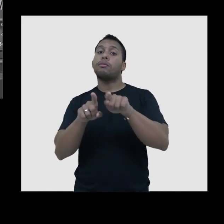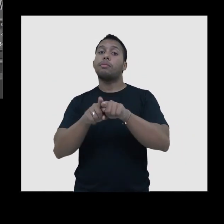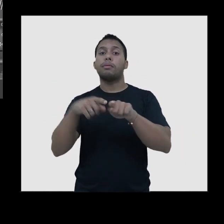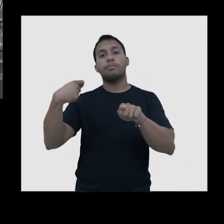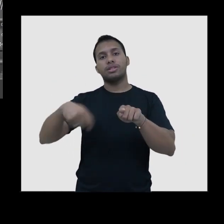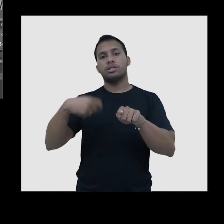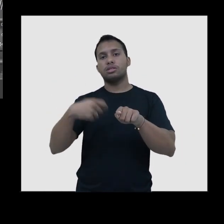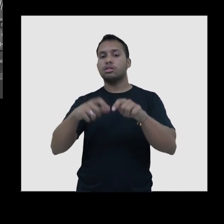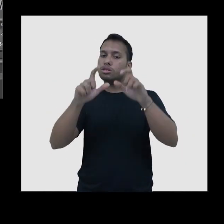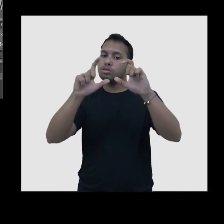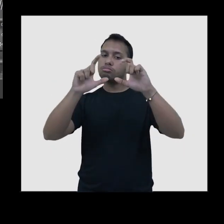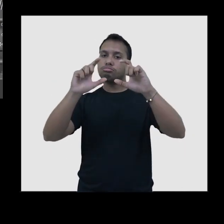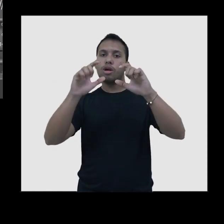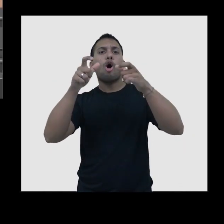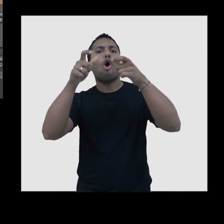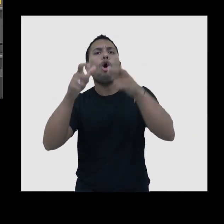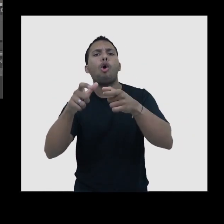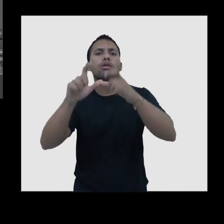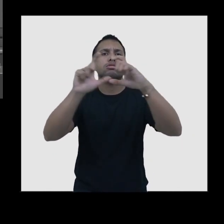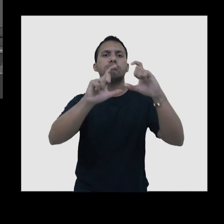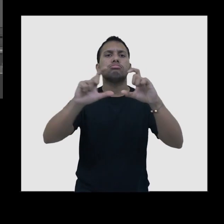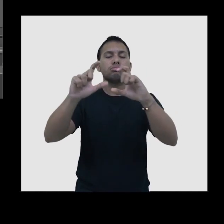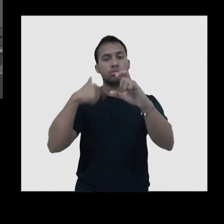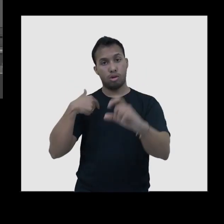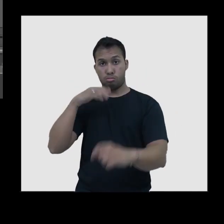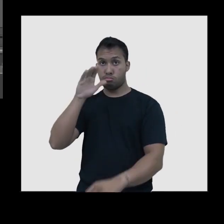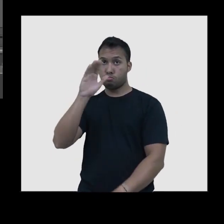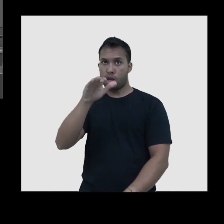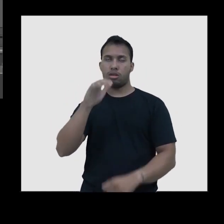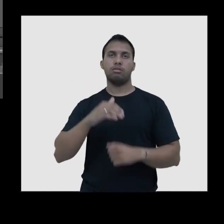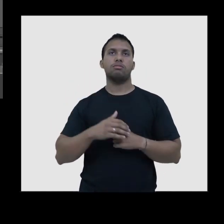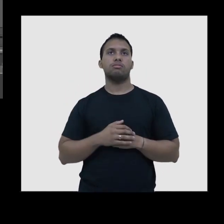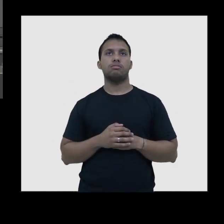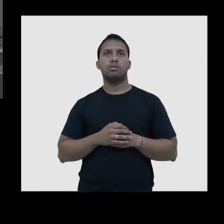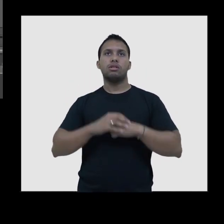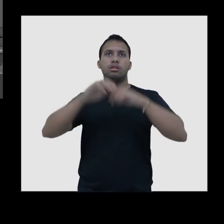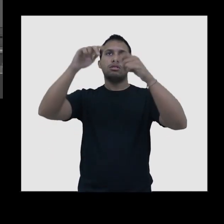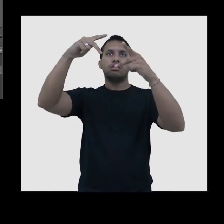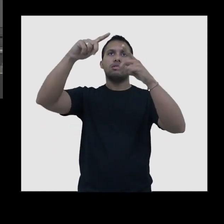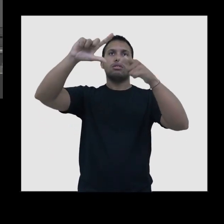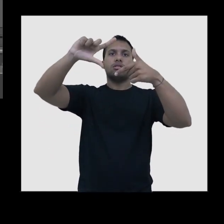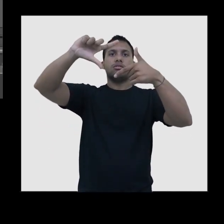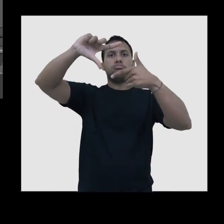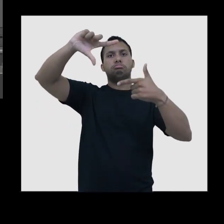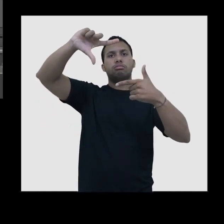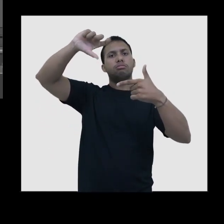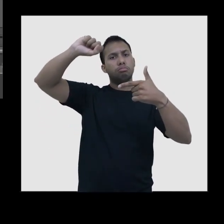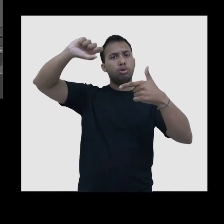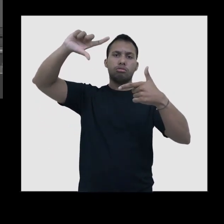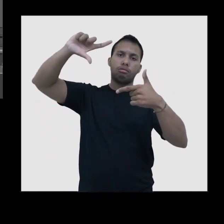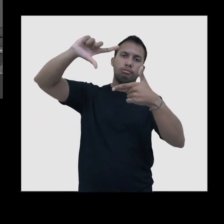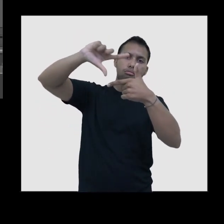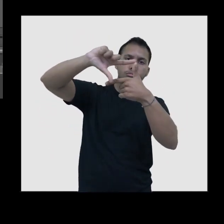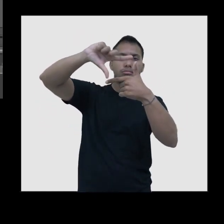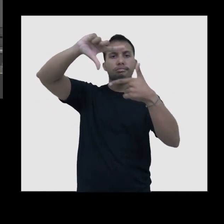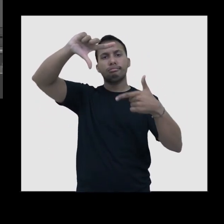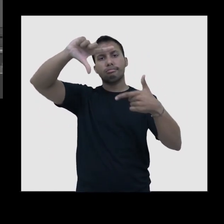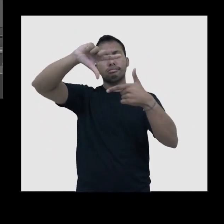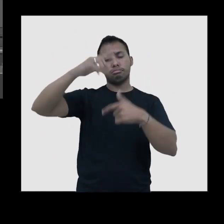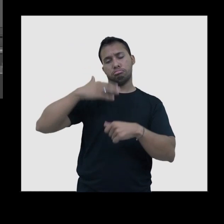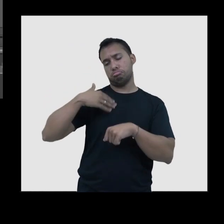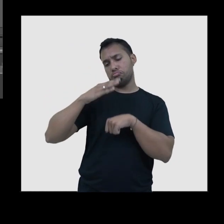outro ponto é a posição desse retângulo, né? Eu vou clicar nele para selecionar. E eu posso aqui